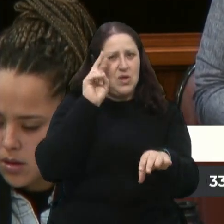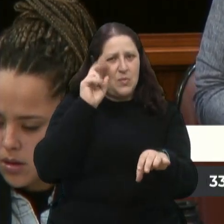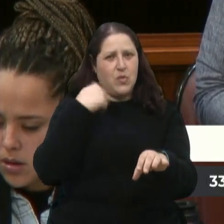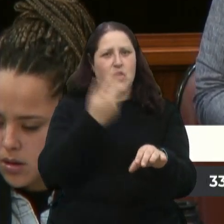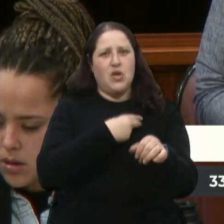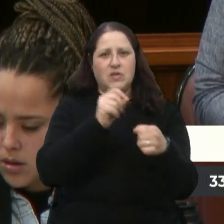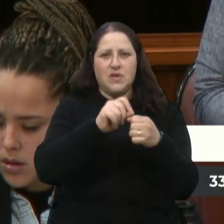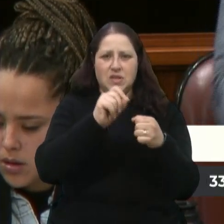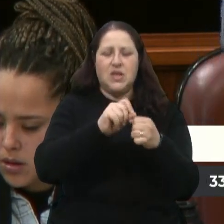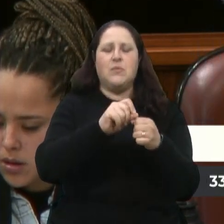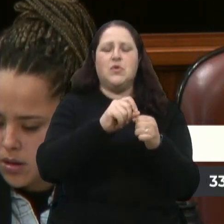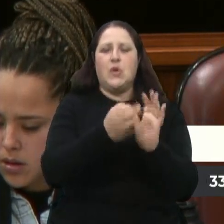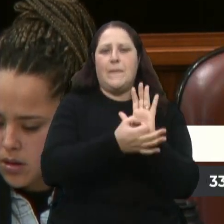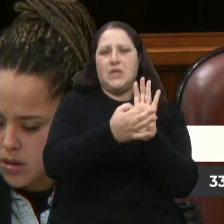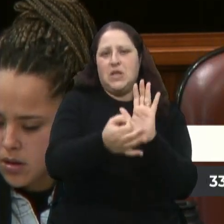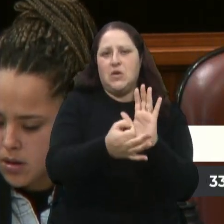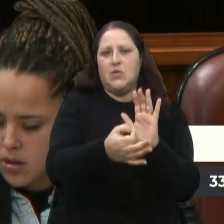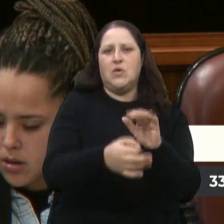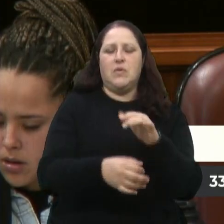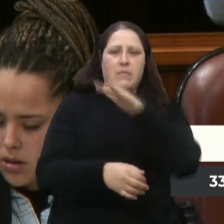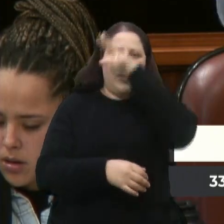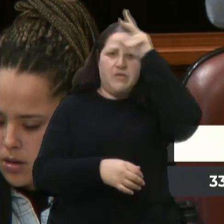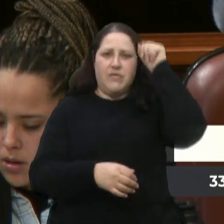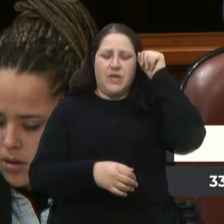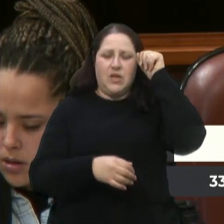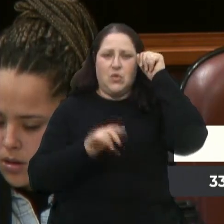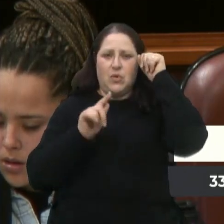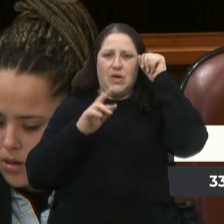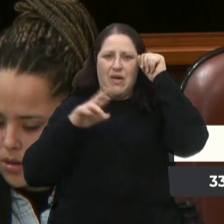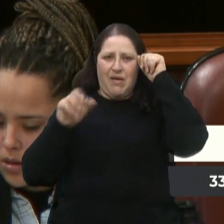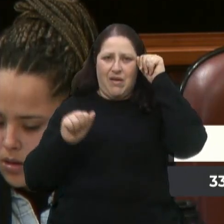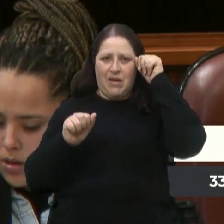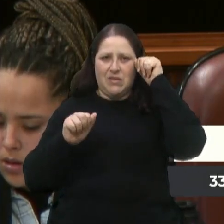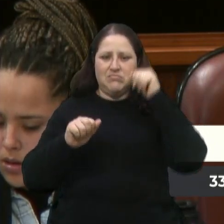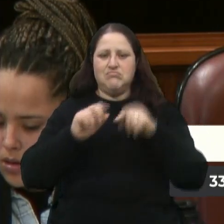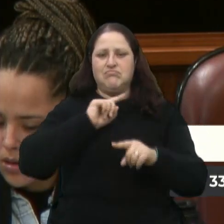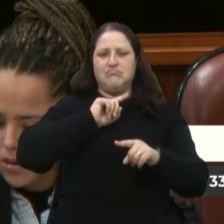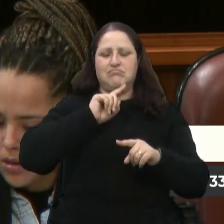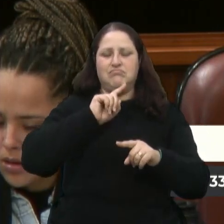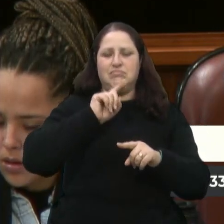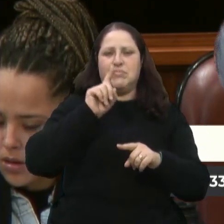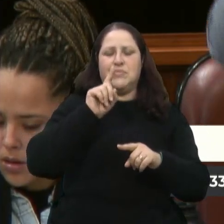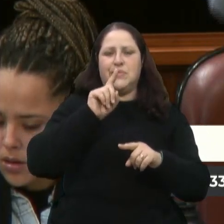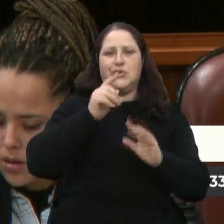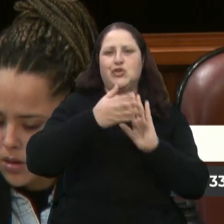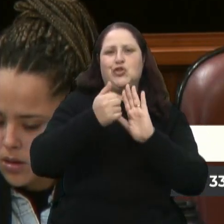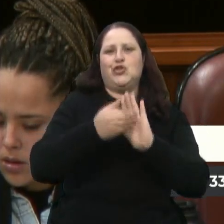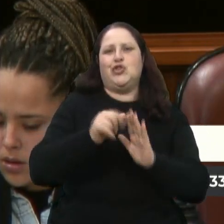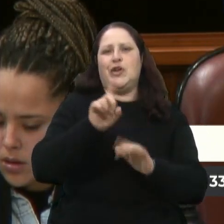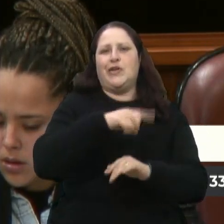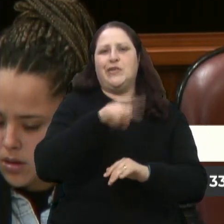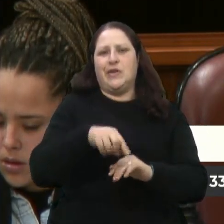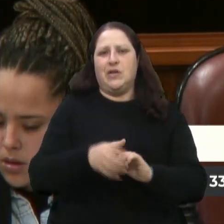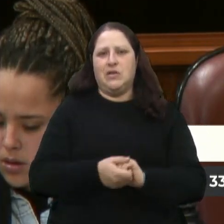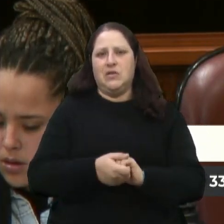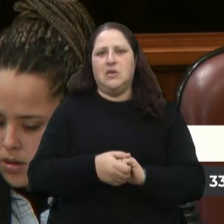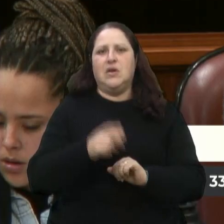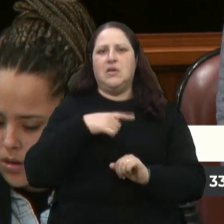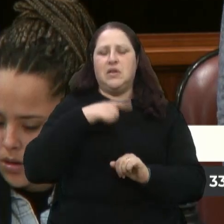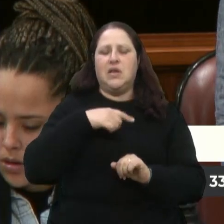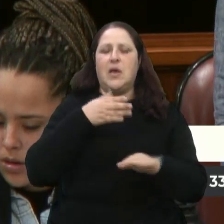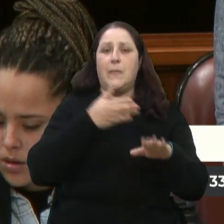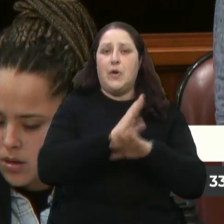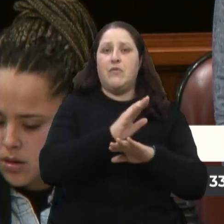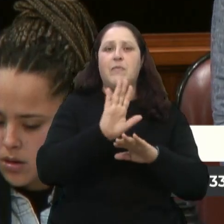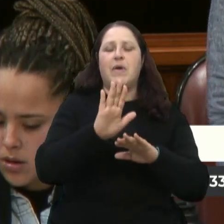um parecer, o conselho, e o prefeito suprimir. Vinha do gabinete e o prefeito homologava, suprimindo metade do